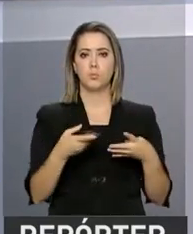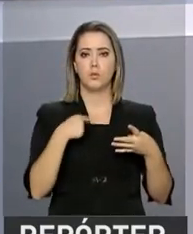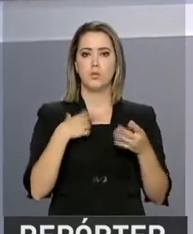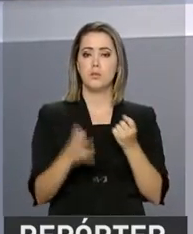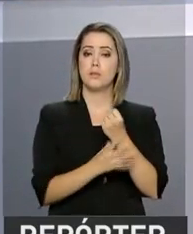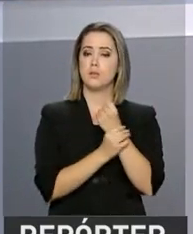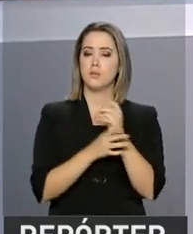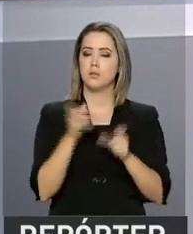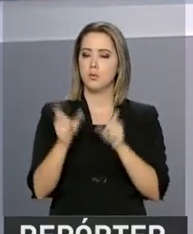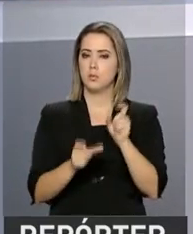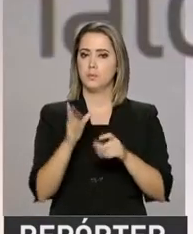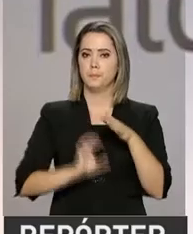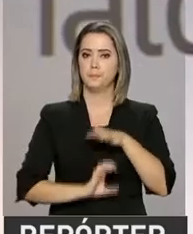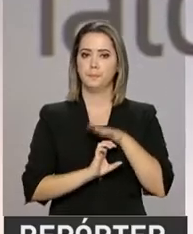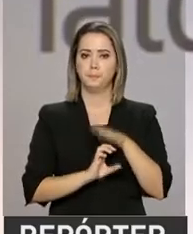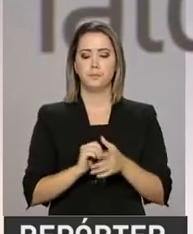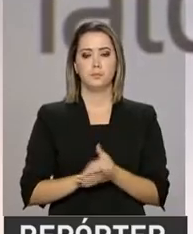os investidores.